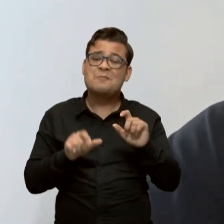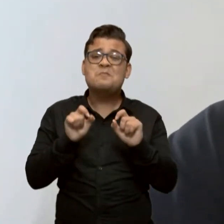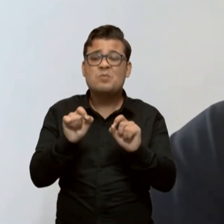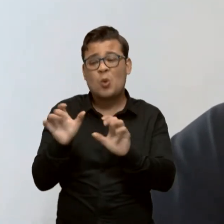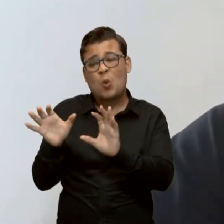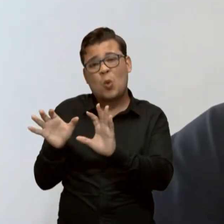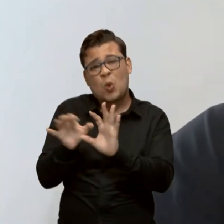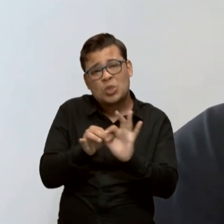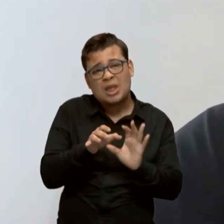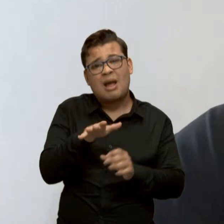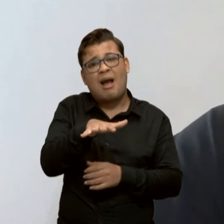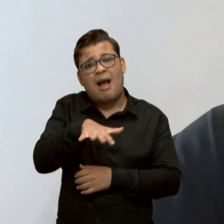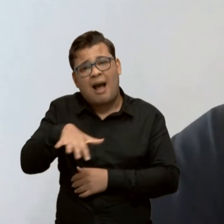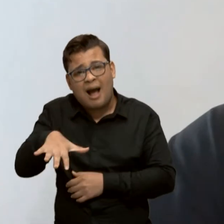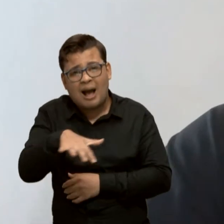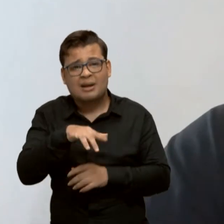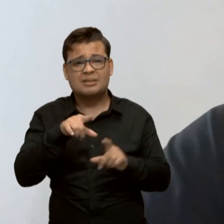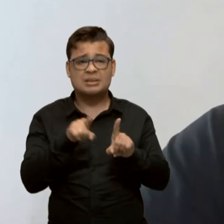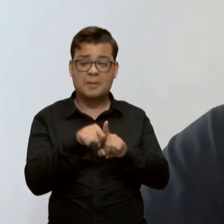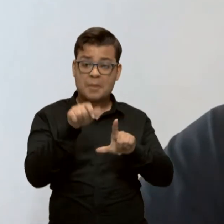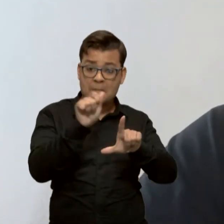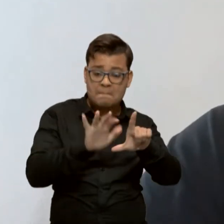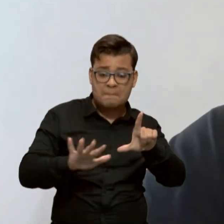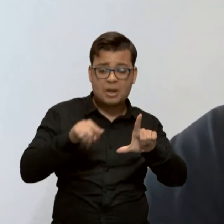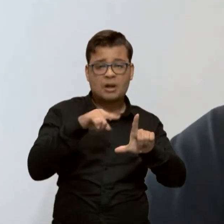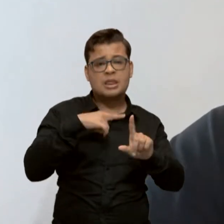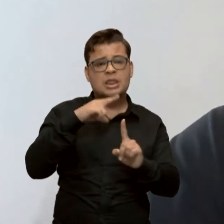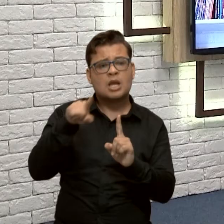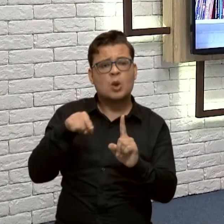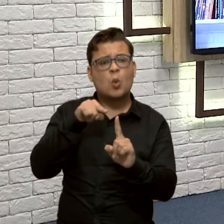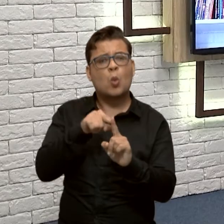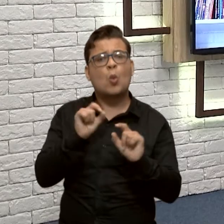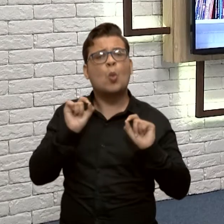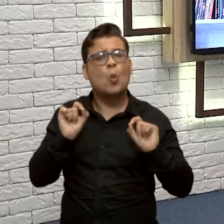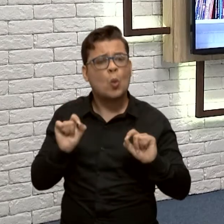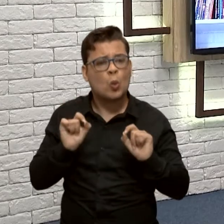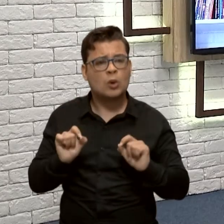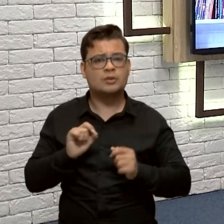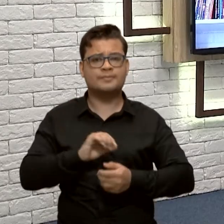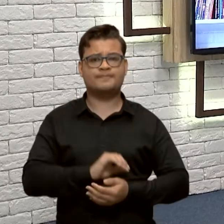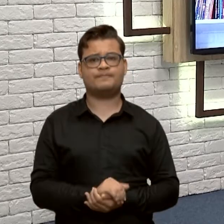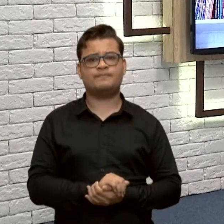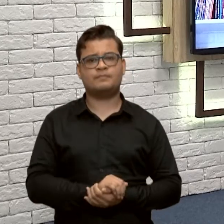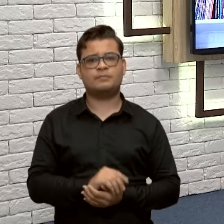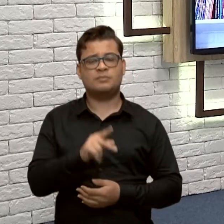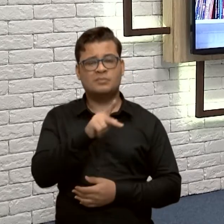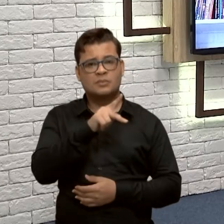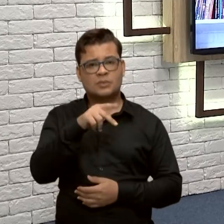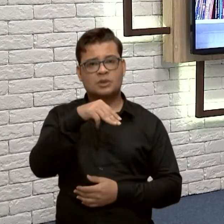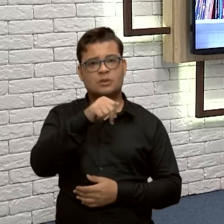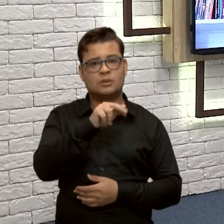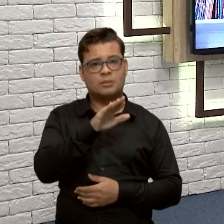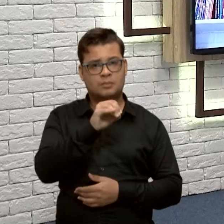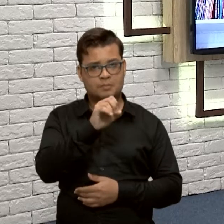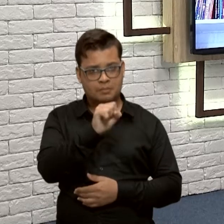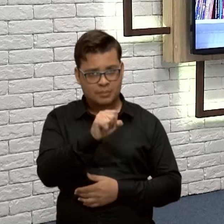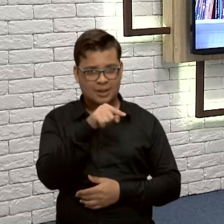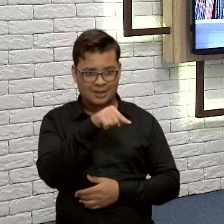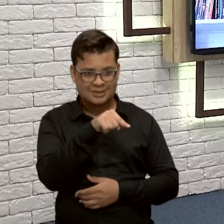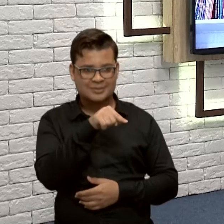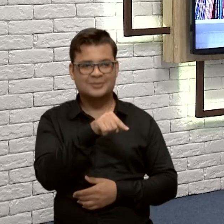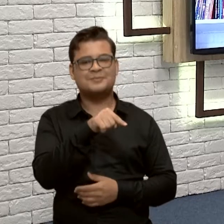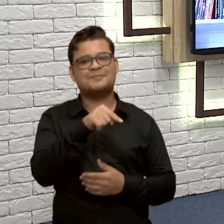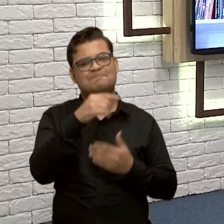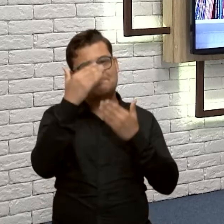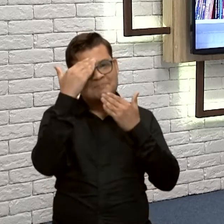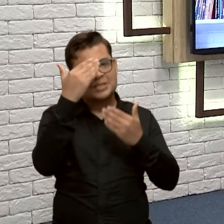contexto, né, e do posicionamento daquela plataforma de cashback. Perfeito. Professor Marcos Severo, da FACE UFG, muito obrigada, viu,